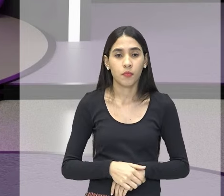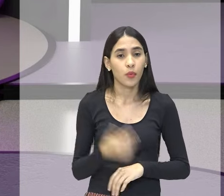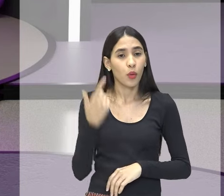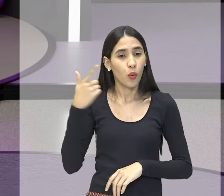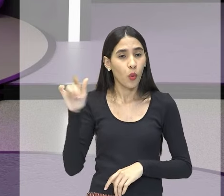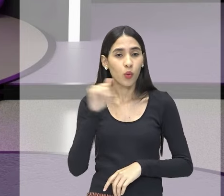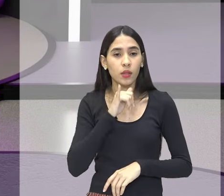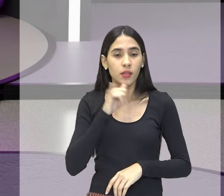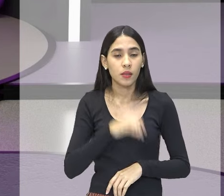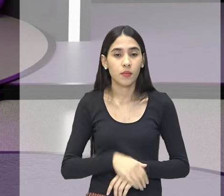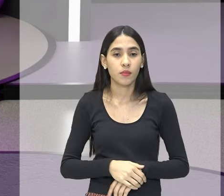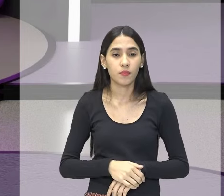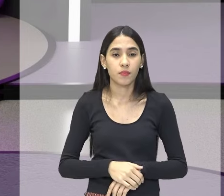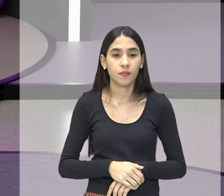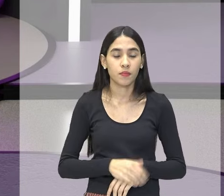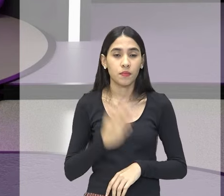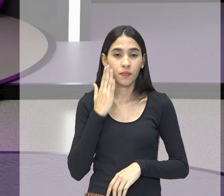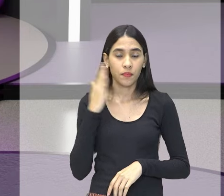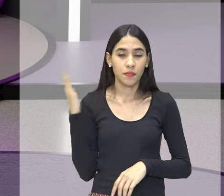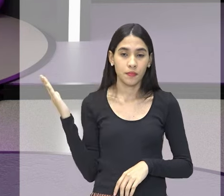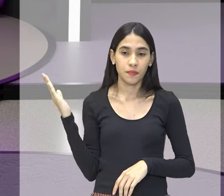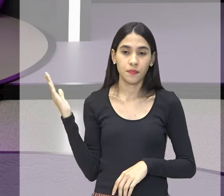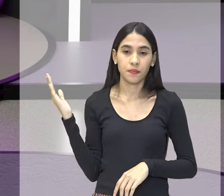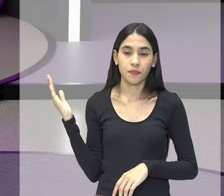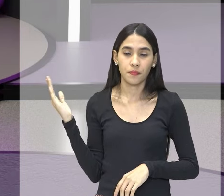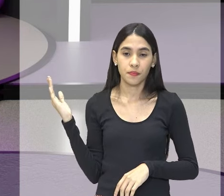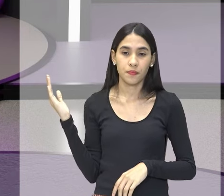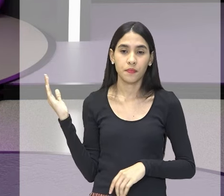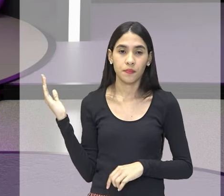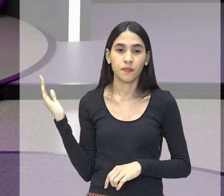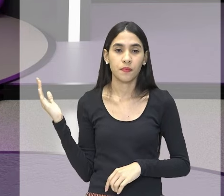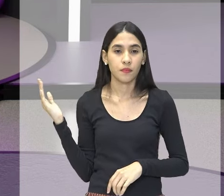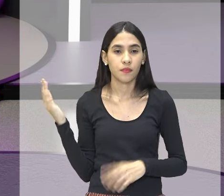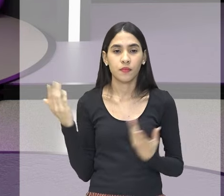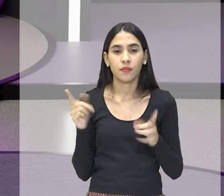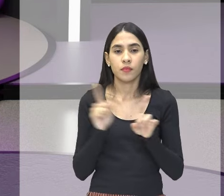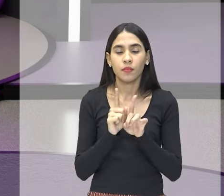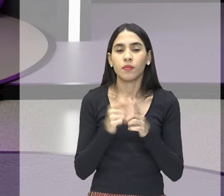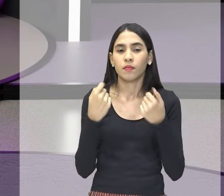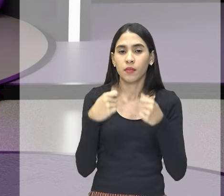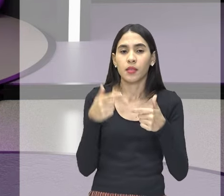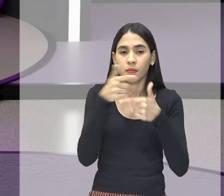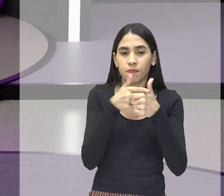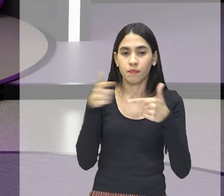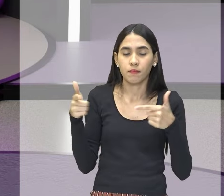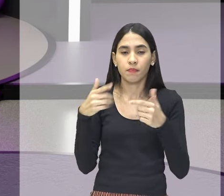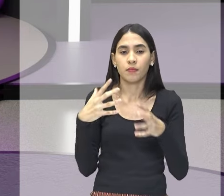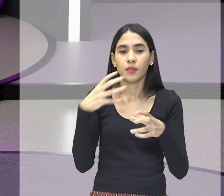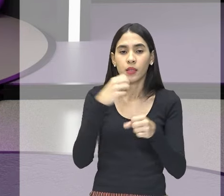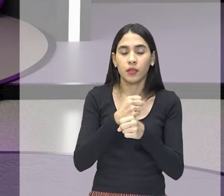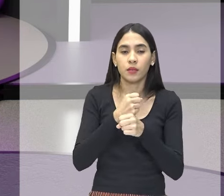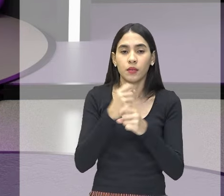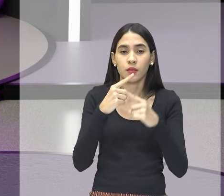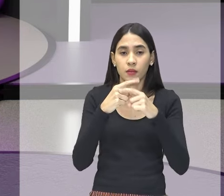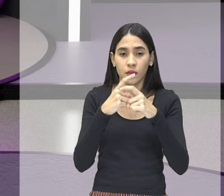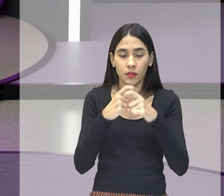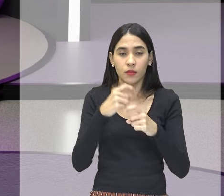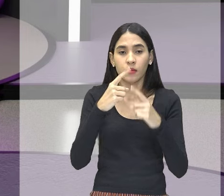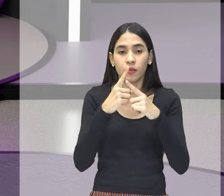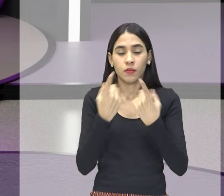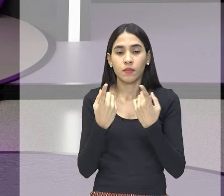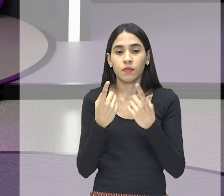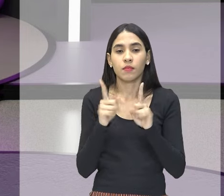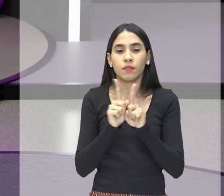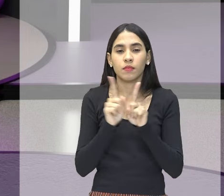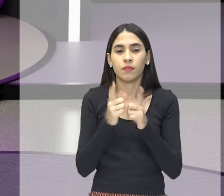mais uma observação. Simplificação que se faz necessário na multiplicação de monômios e